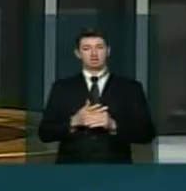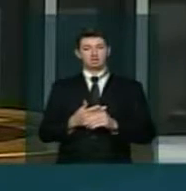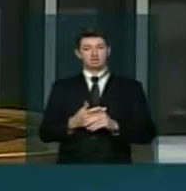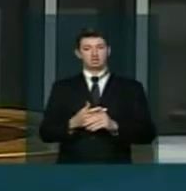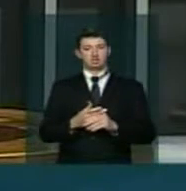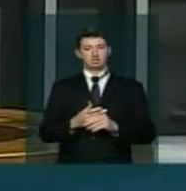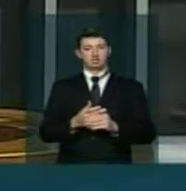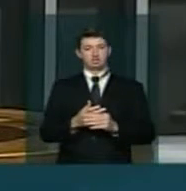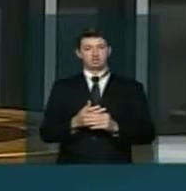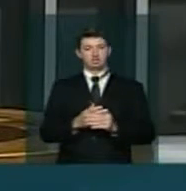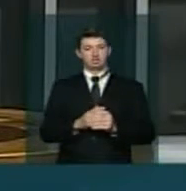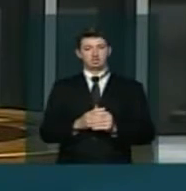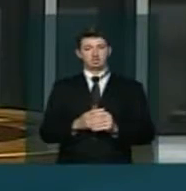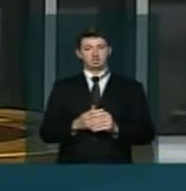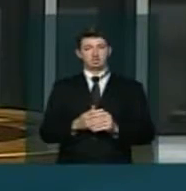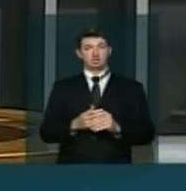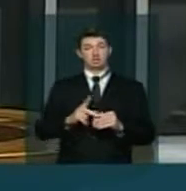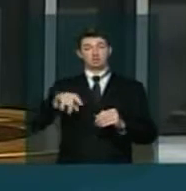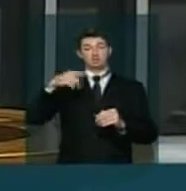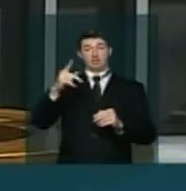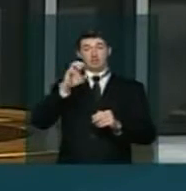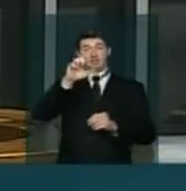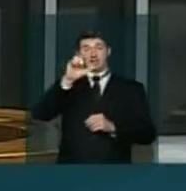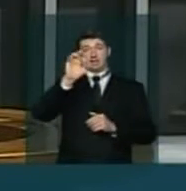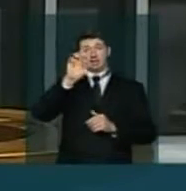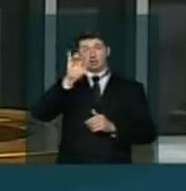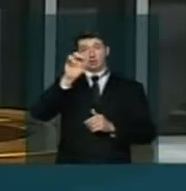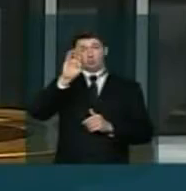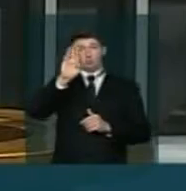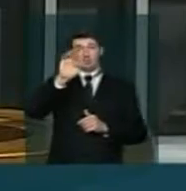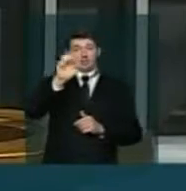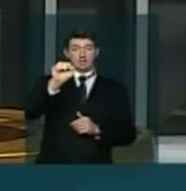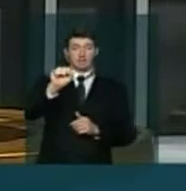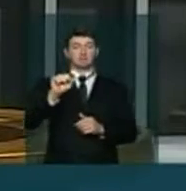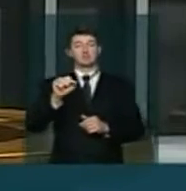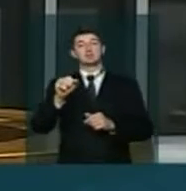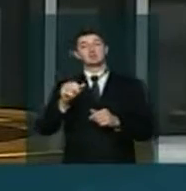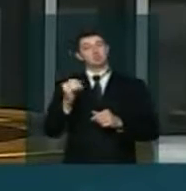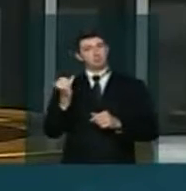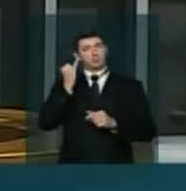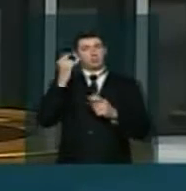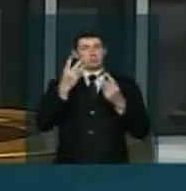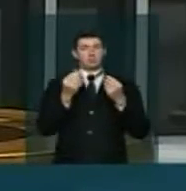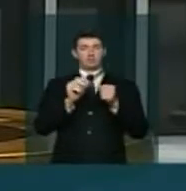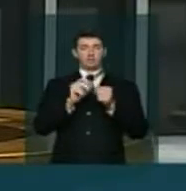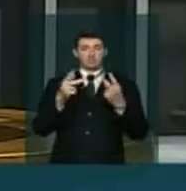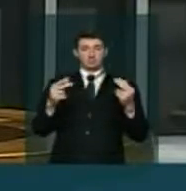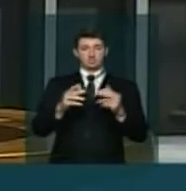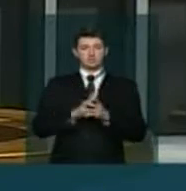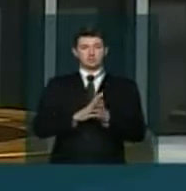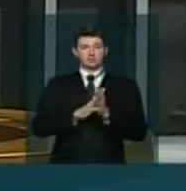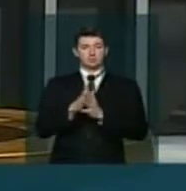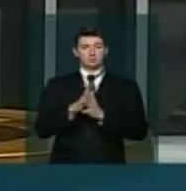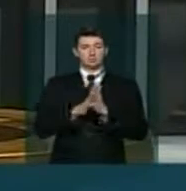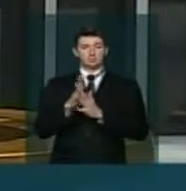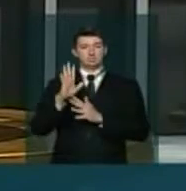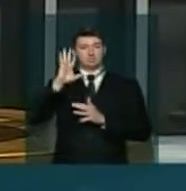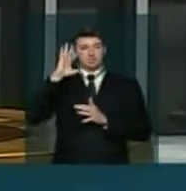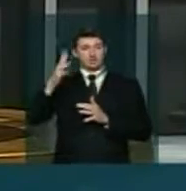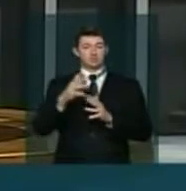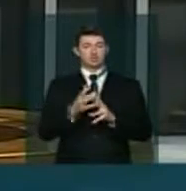presidente, a Eletrobras, tomando uma atitude também muito importante, que nós temos aqui que ressaltar,